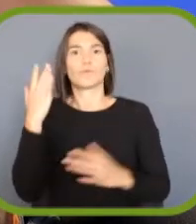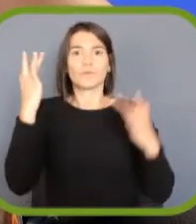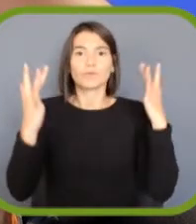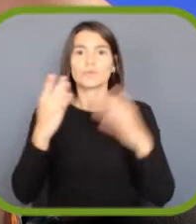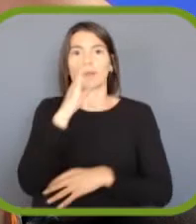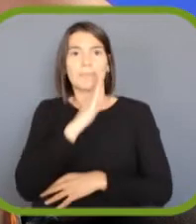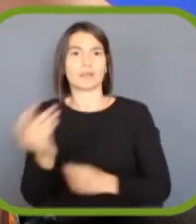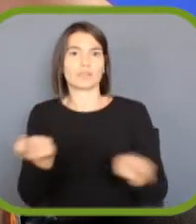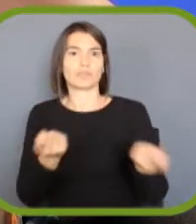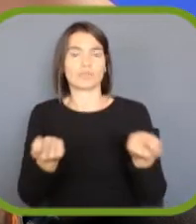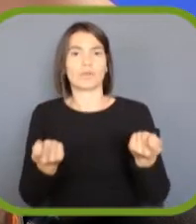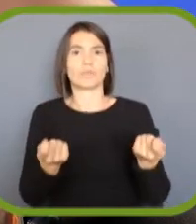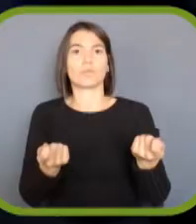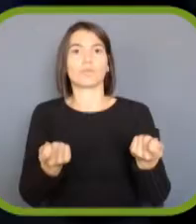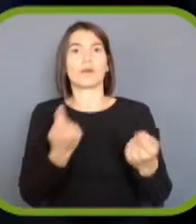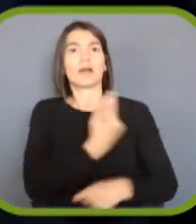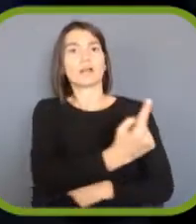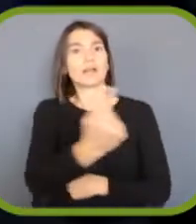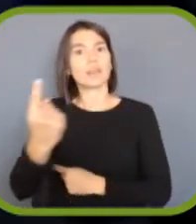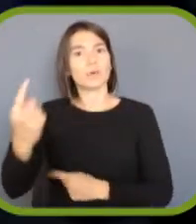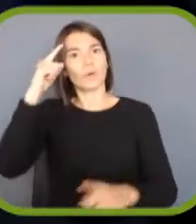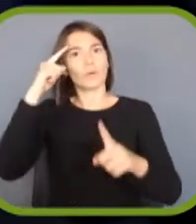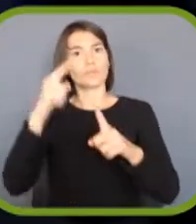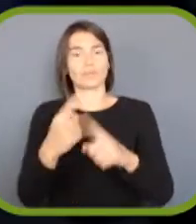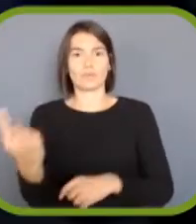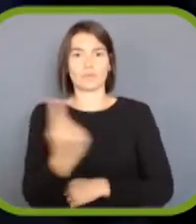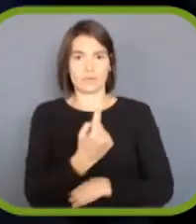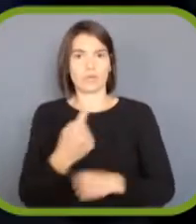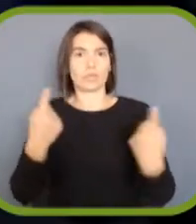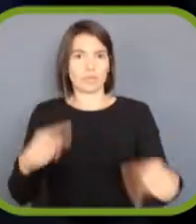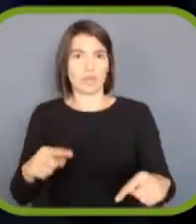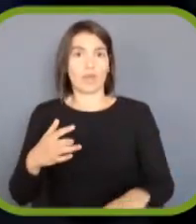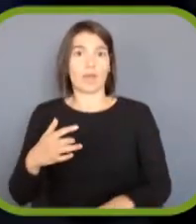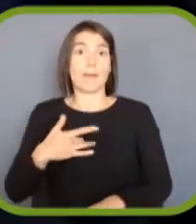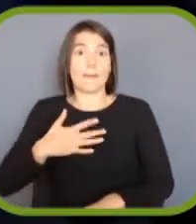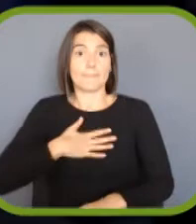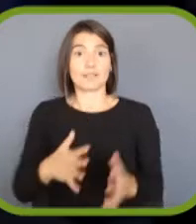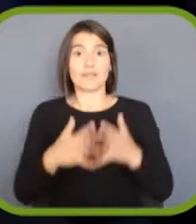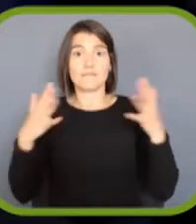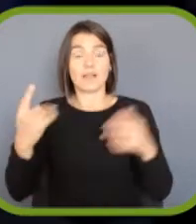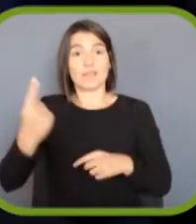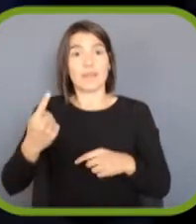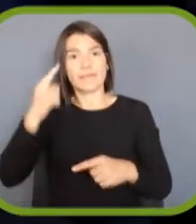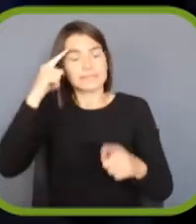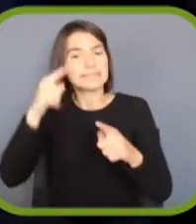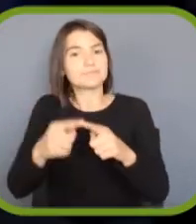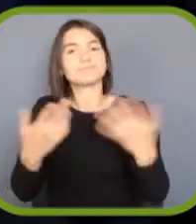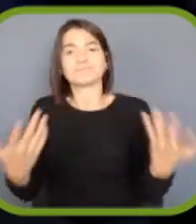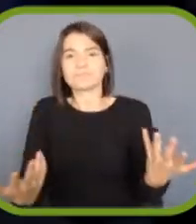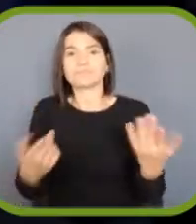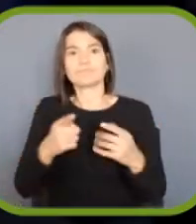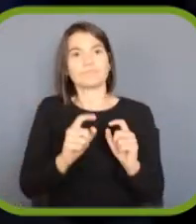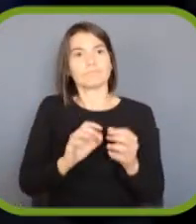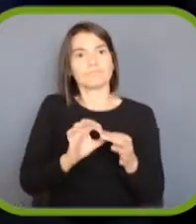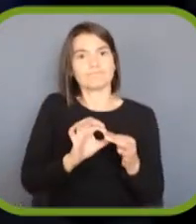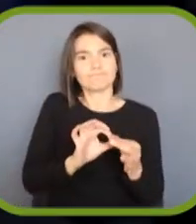determinante nas filosofias e nas práticas de gestão. Cada um de nós tem um sentido de propósito individual. E a grande aposta que as empresas devem fazer é